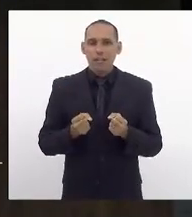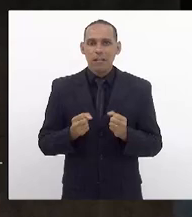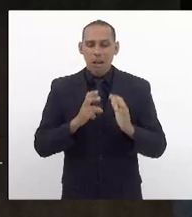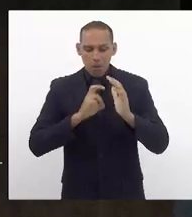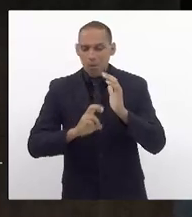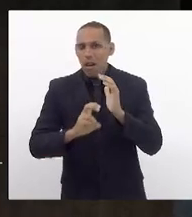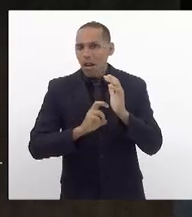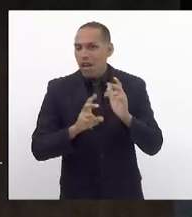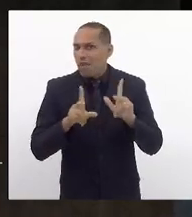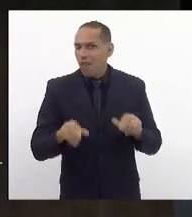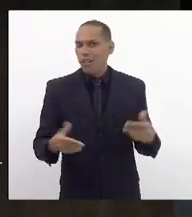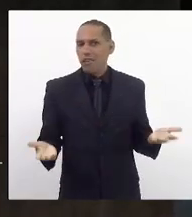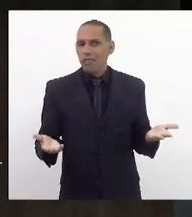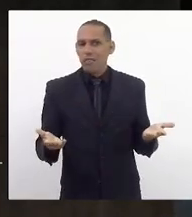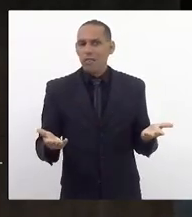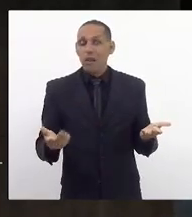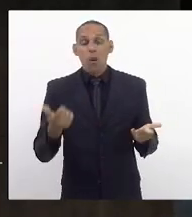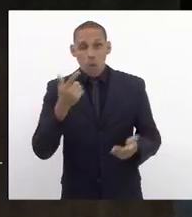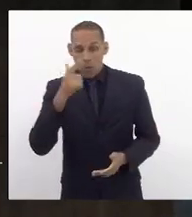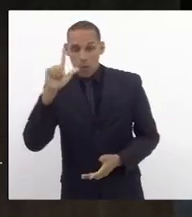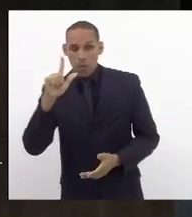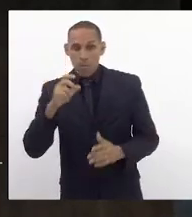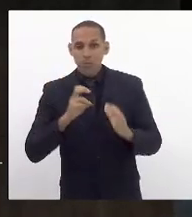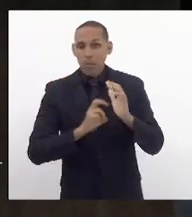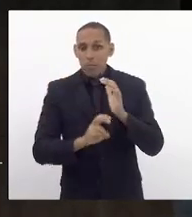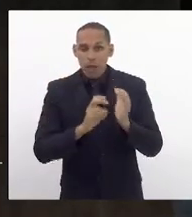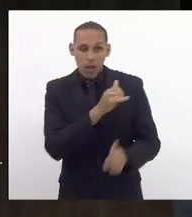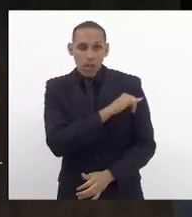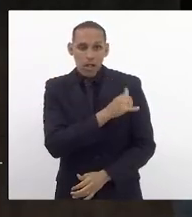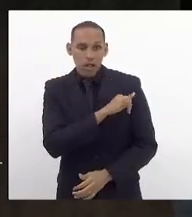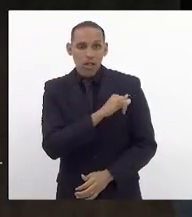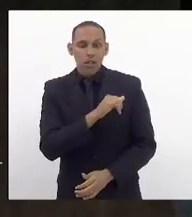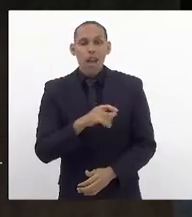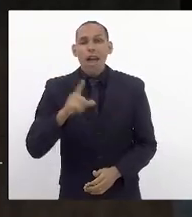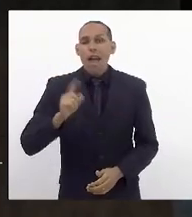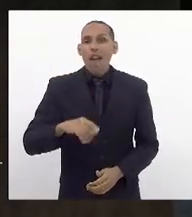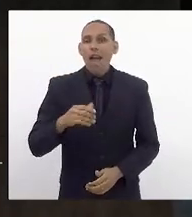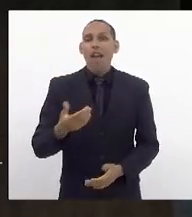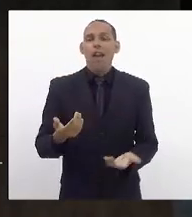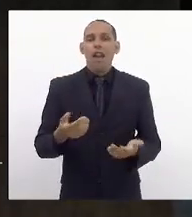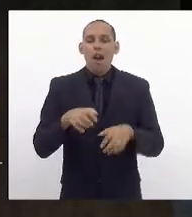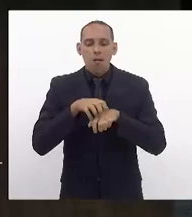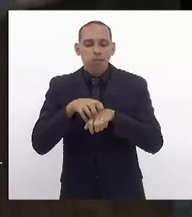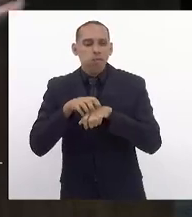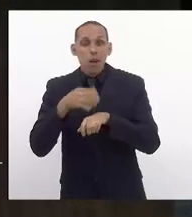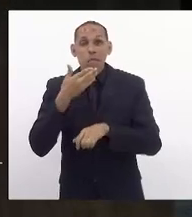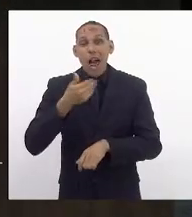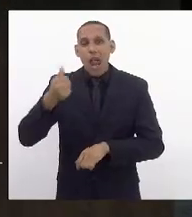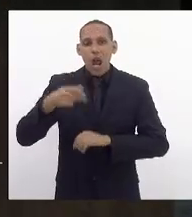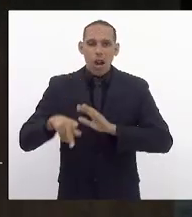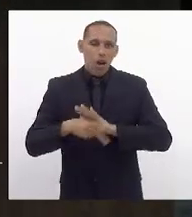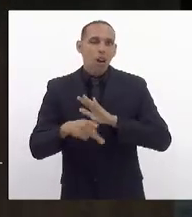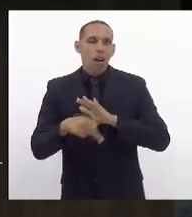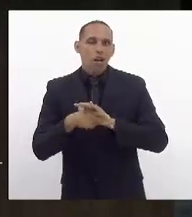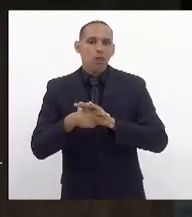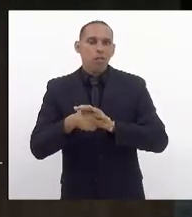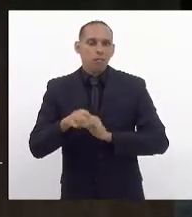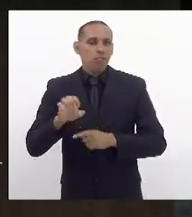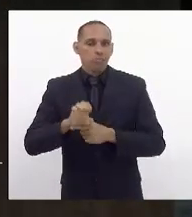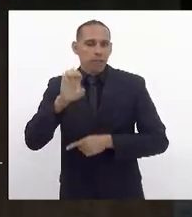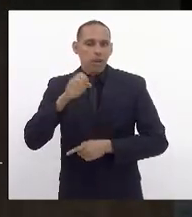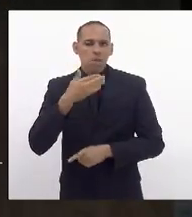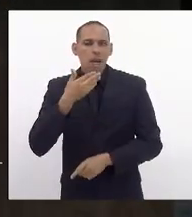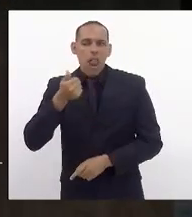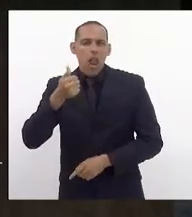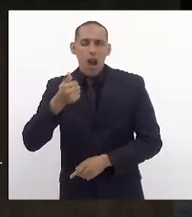terminar, senhor presidente: o metrô do Rio de Janeiro é considerado o melhor meio de transporte público do Estado. Né? Melhor que barcas,